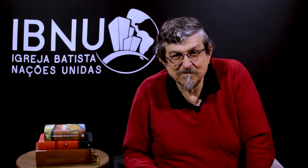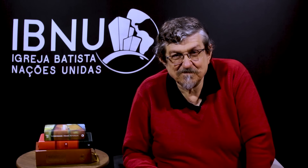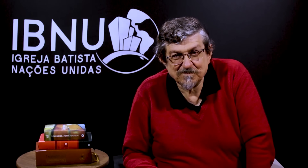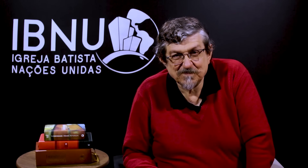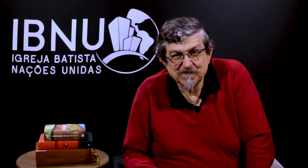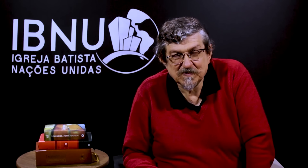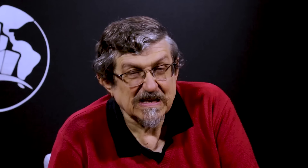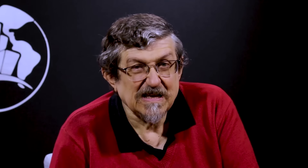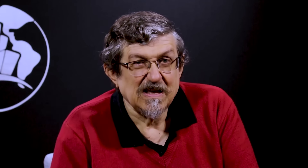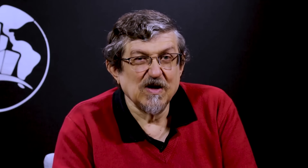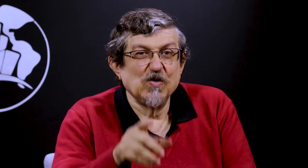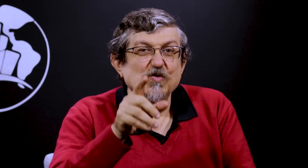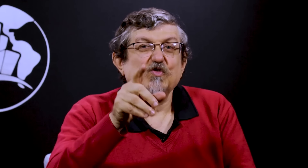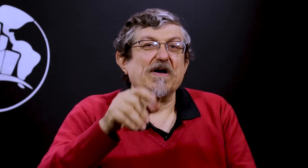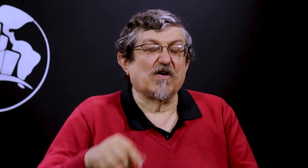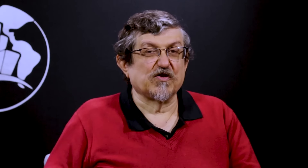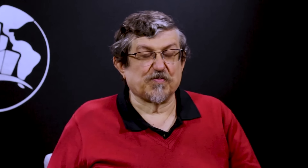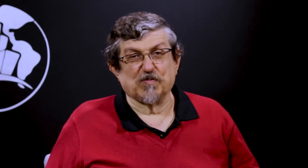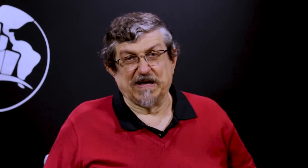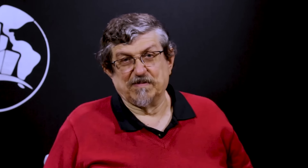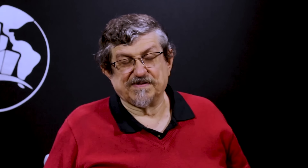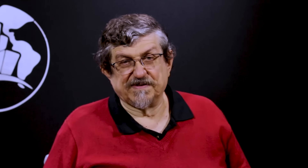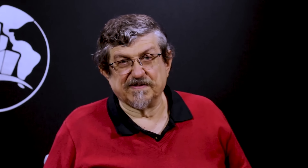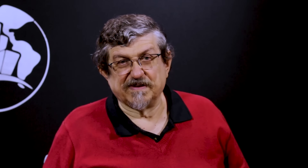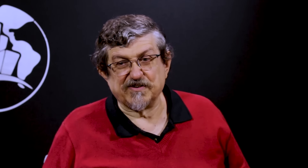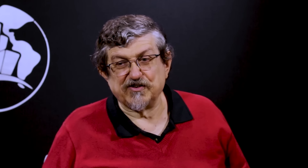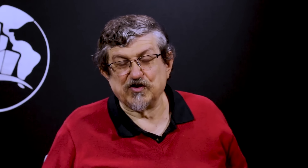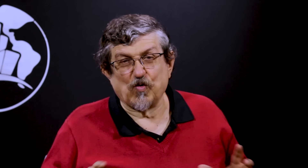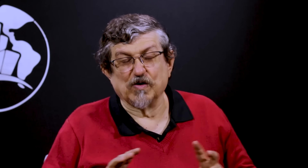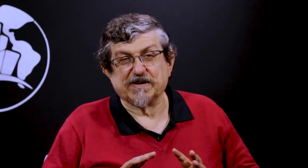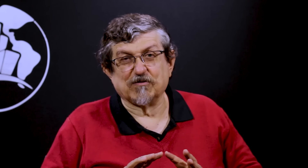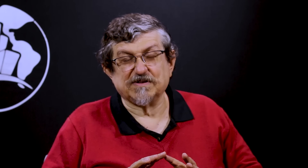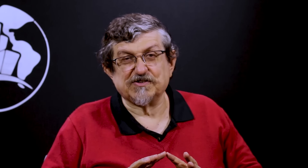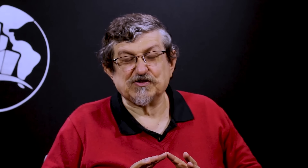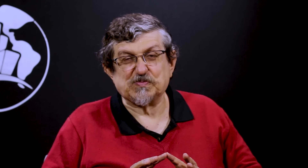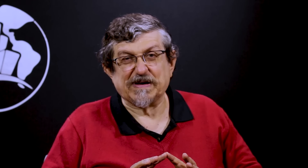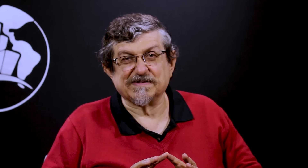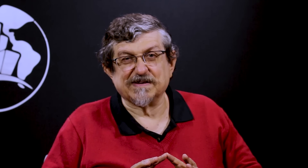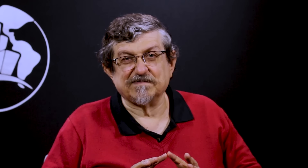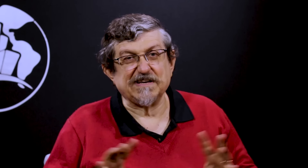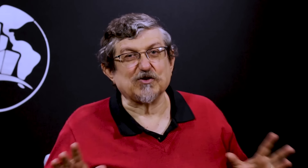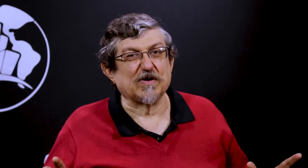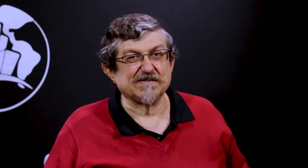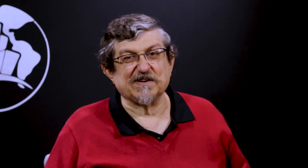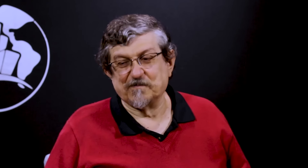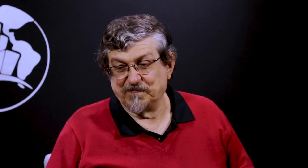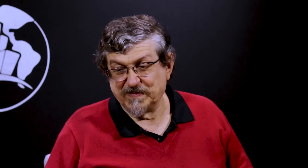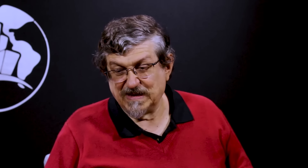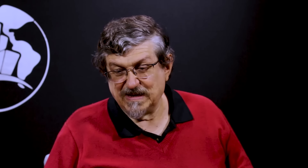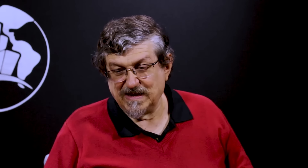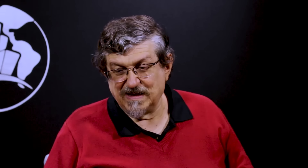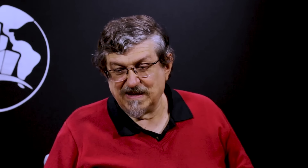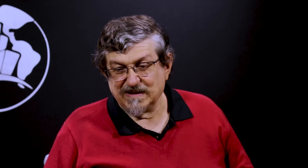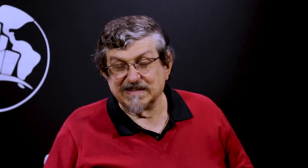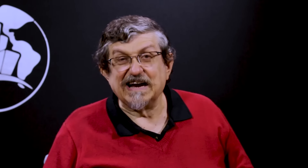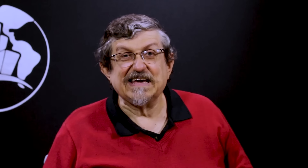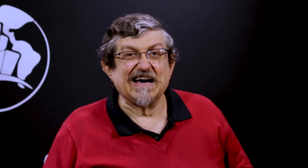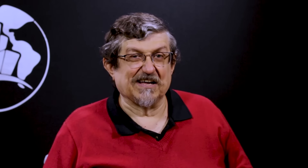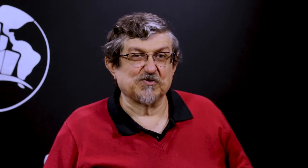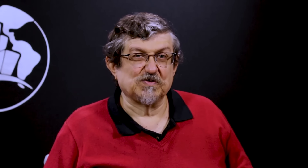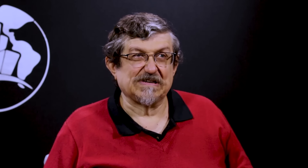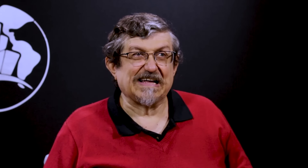diferenciado. Um dos maiores problemas que a gente encontra quando a gente pensa em adoração